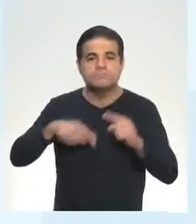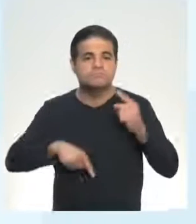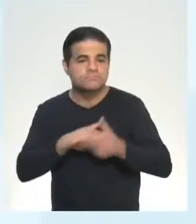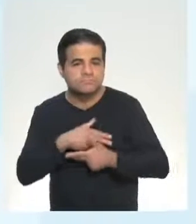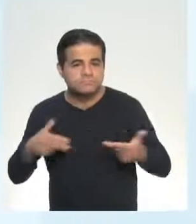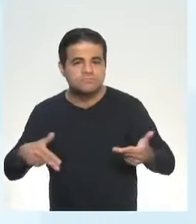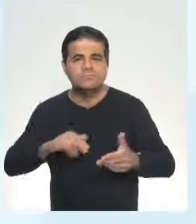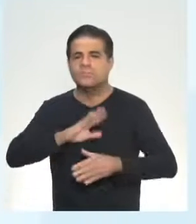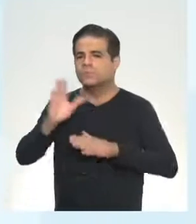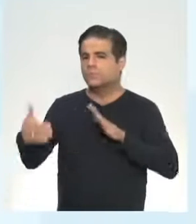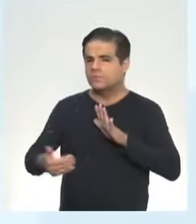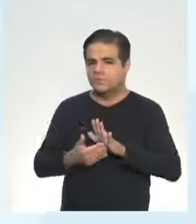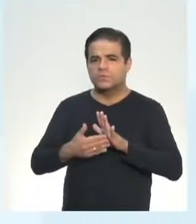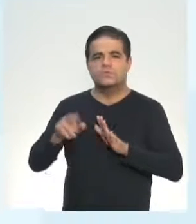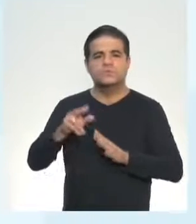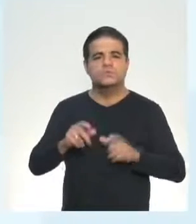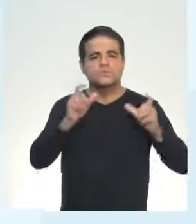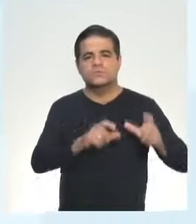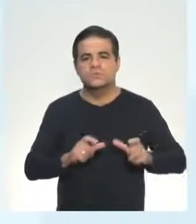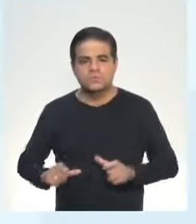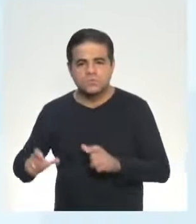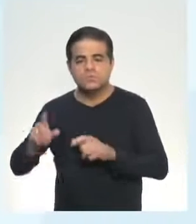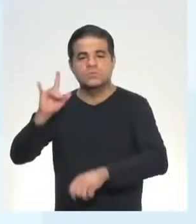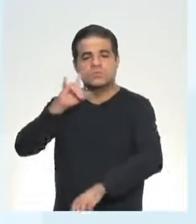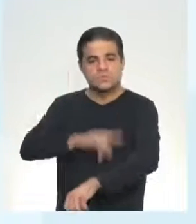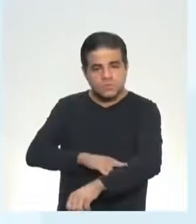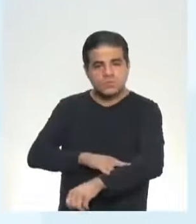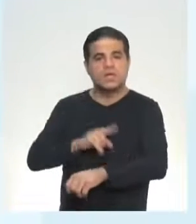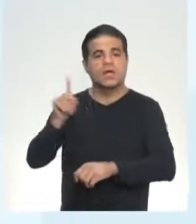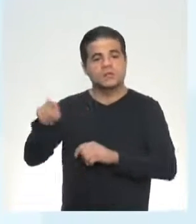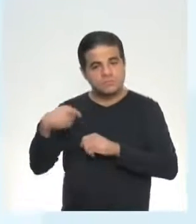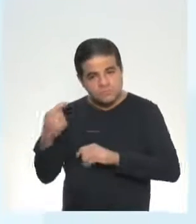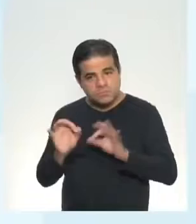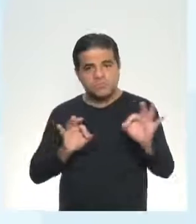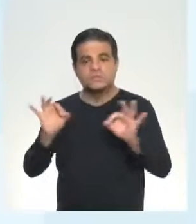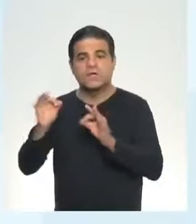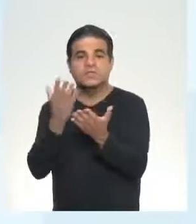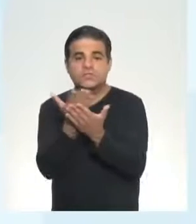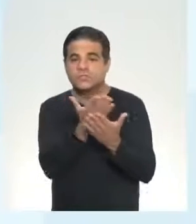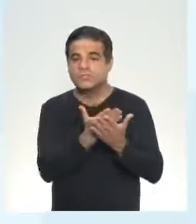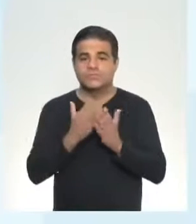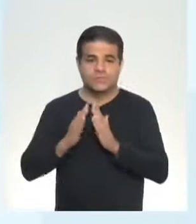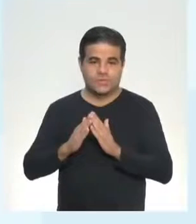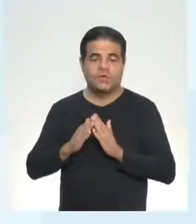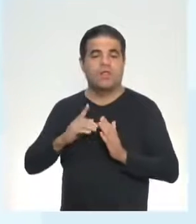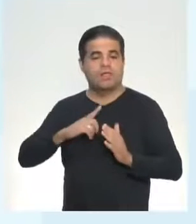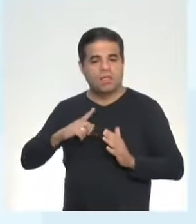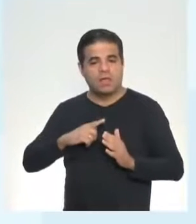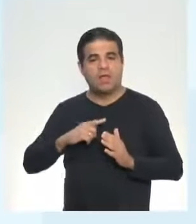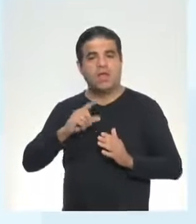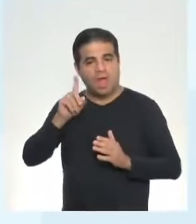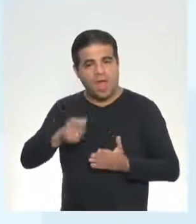para uso de toda a galera nos banheiros deste projeto de escola. E ainda tem mais. É